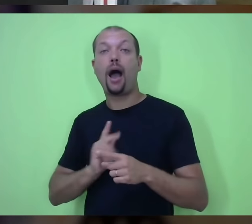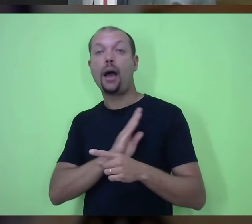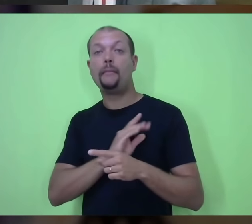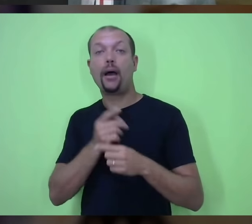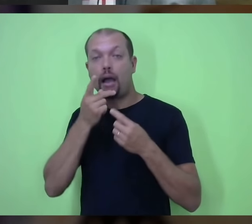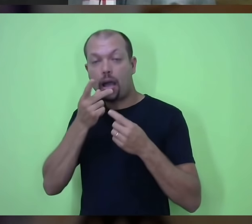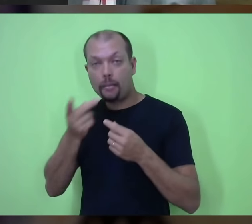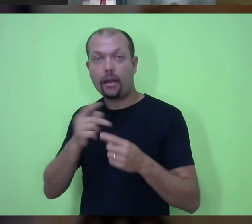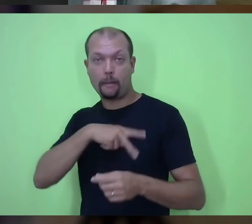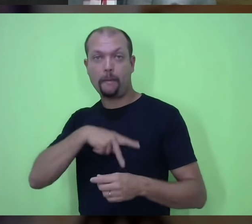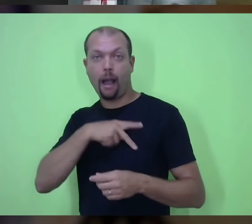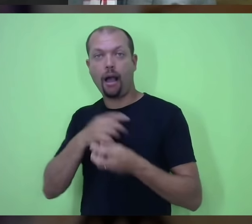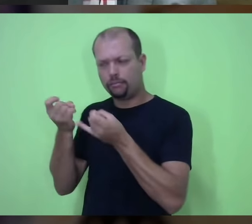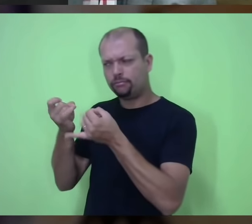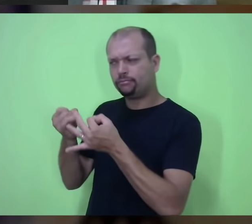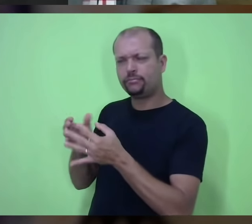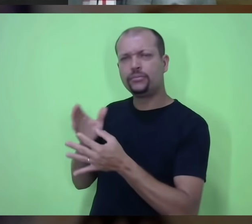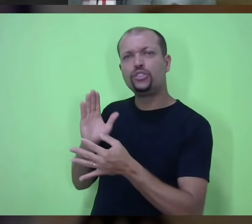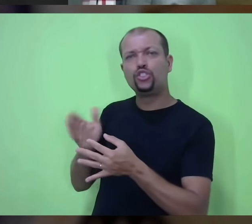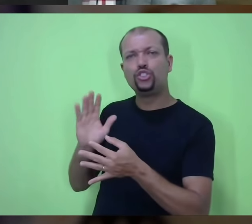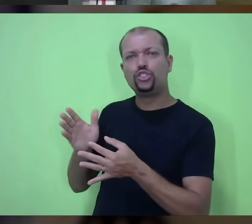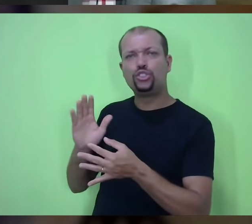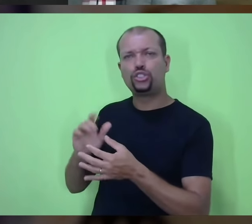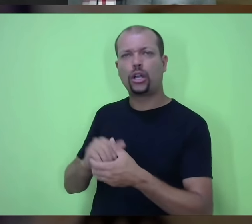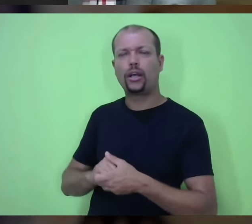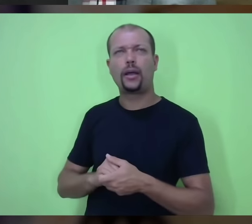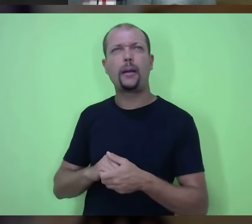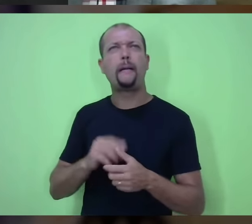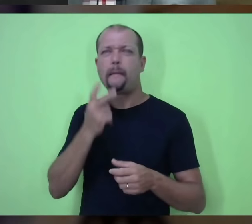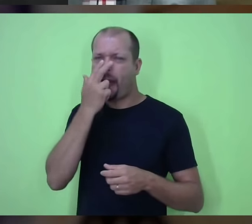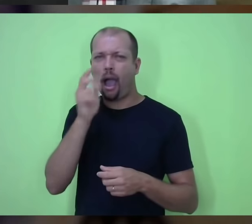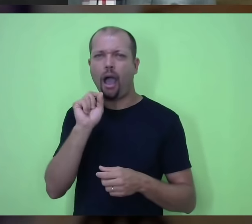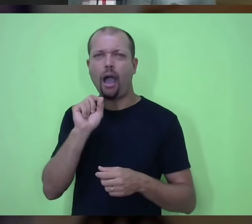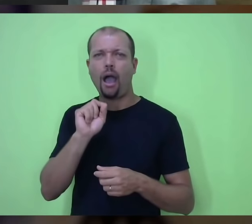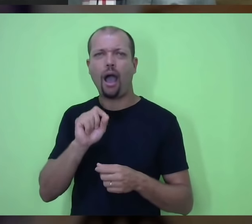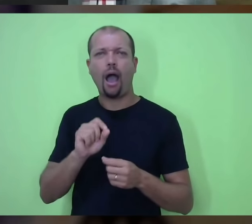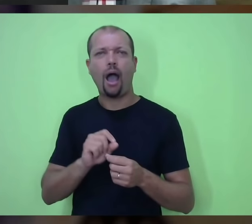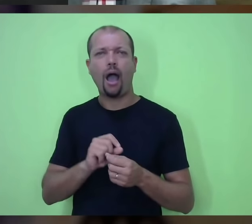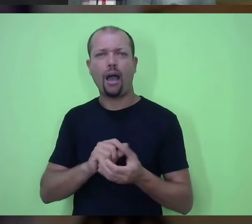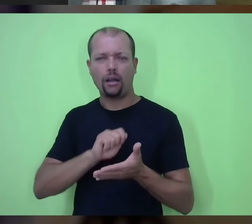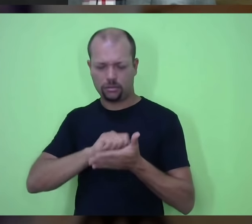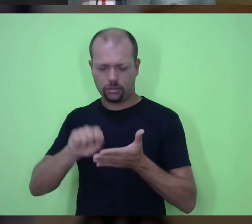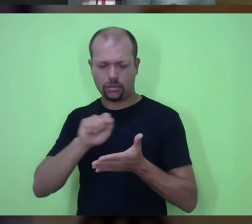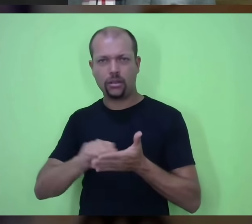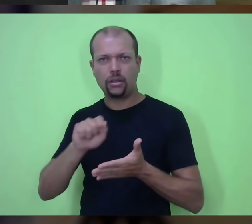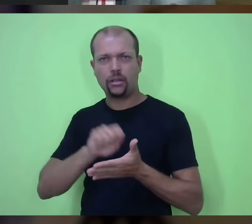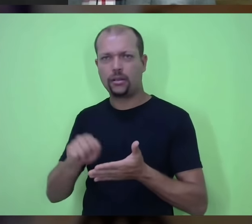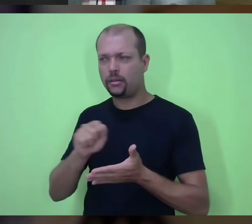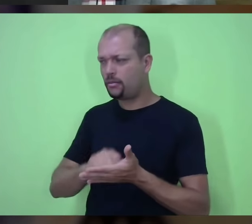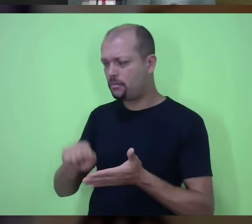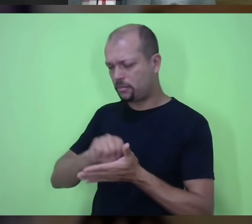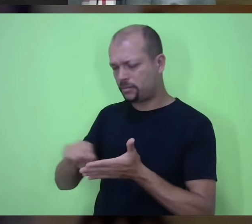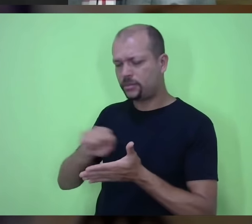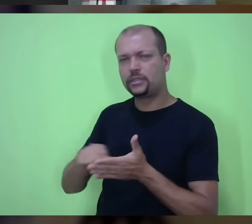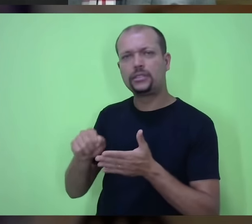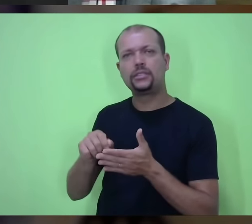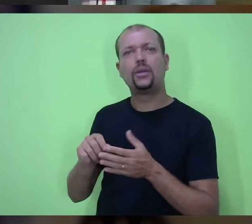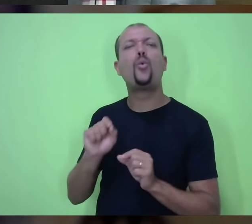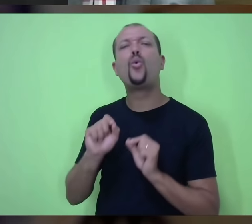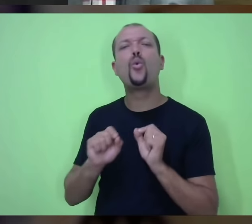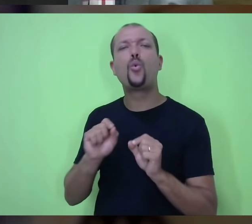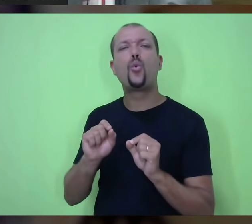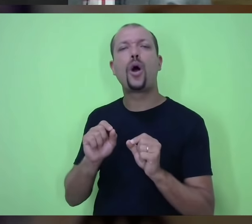próprio autor do livro de Hebreus, ele já fala que, assim, por incrível que pareça, que ali ele está escrevendo o arroz com feijão. É